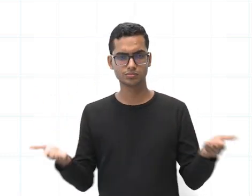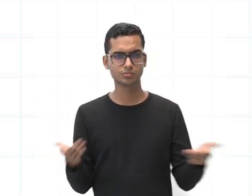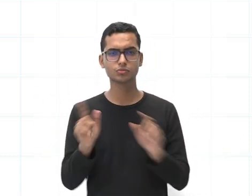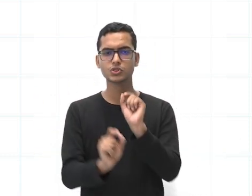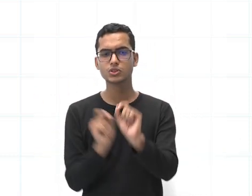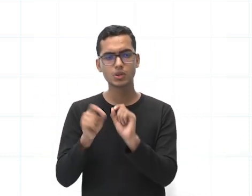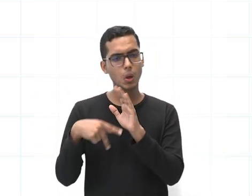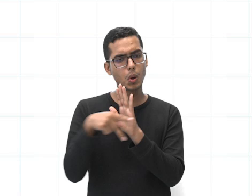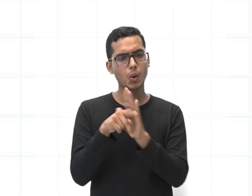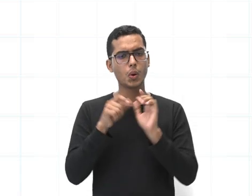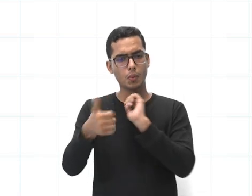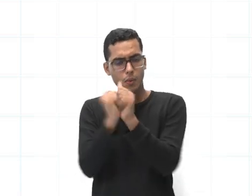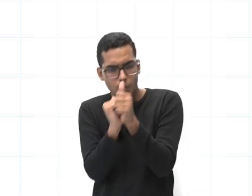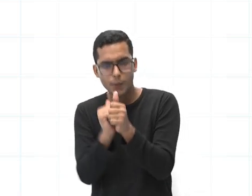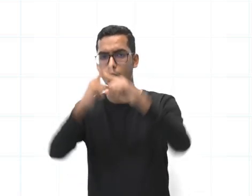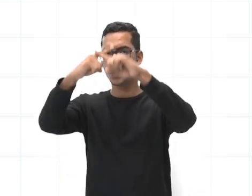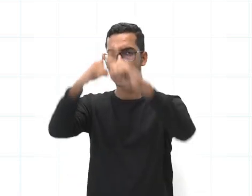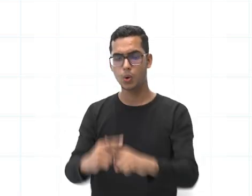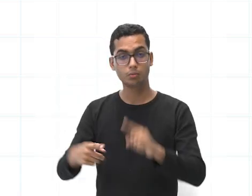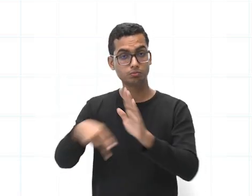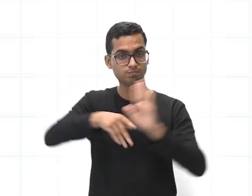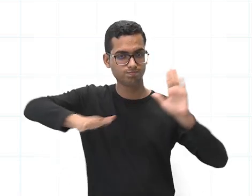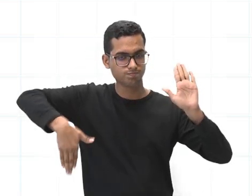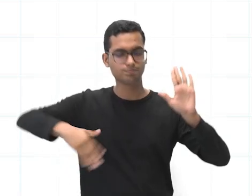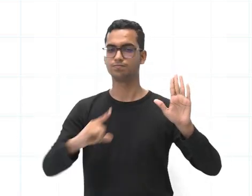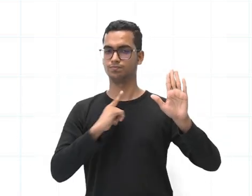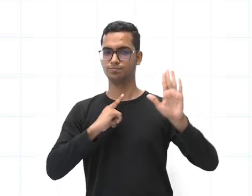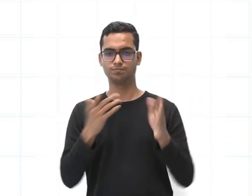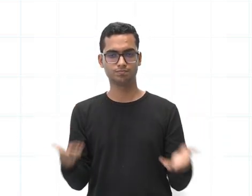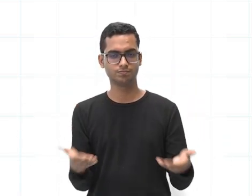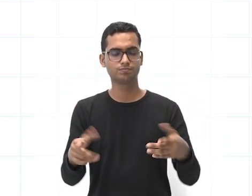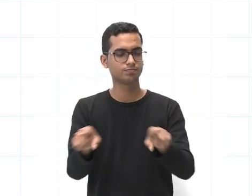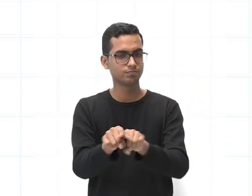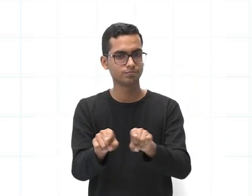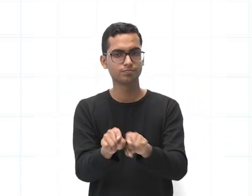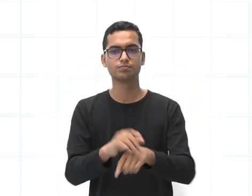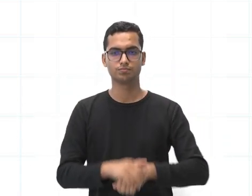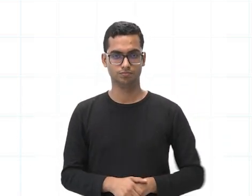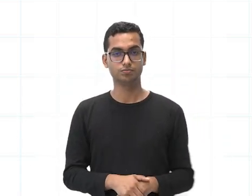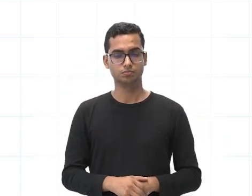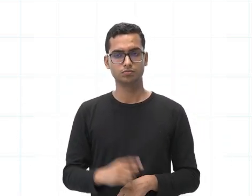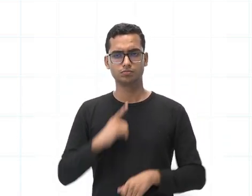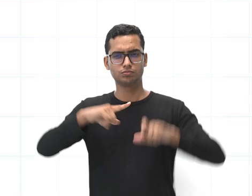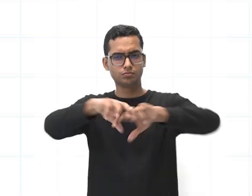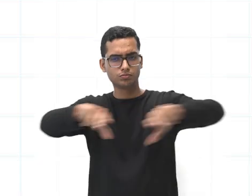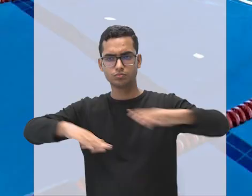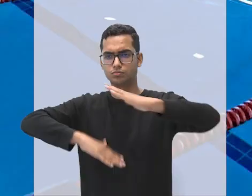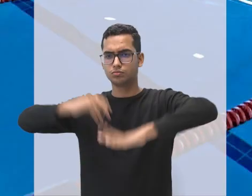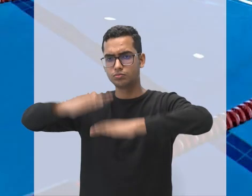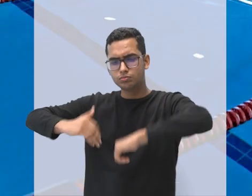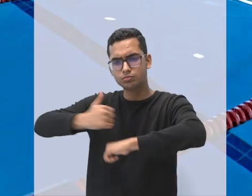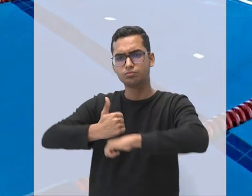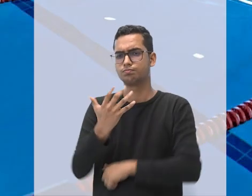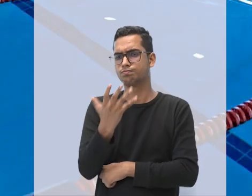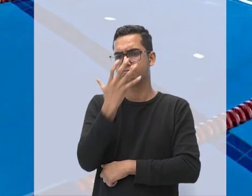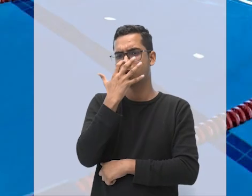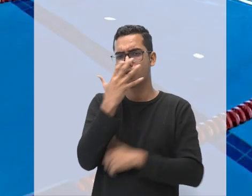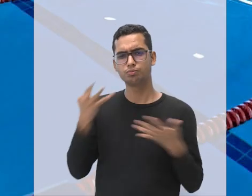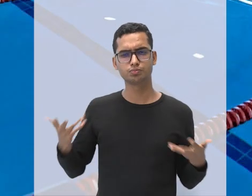no igarapé, no lago, no mar também, certo? E outra finalidade que nós